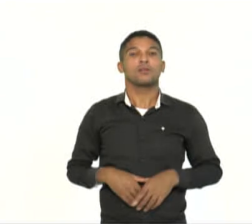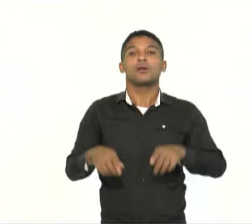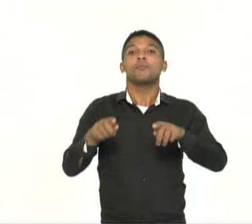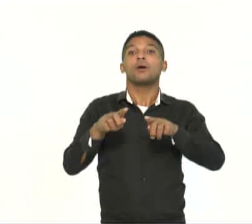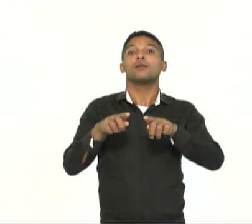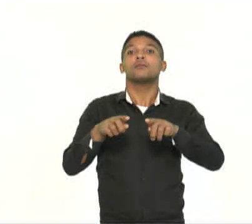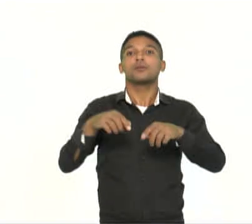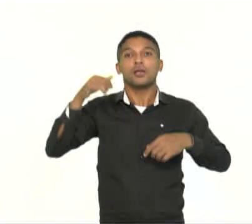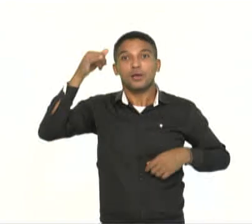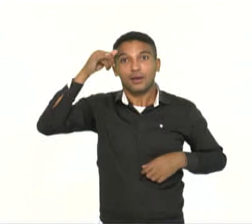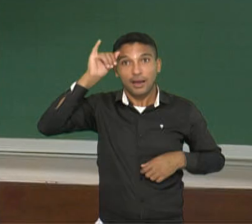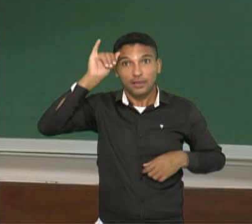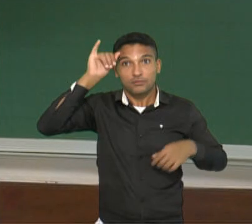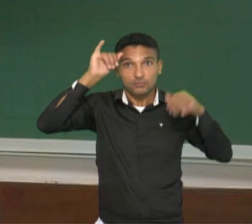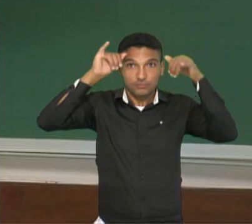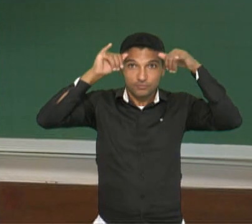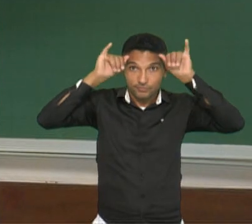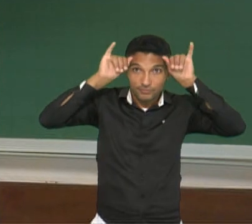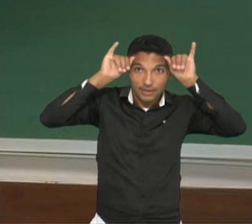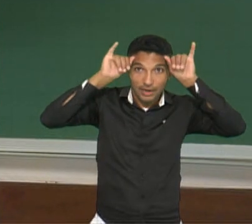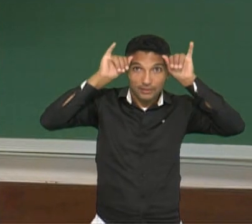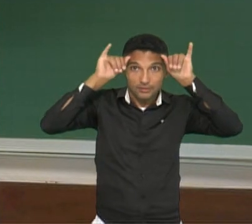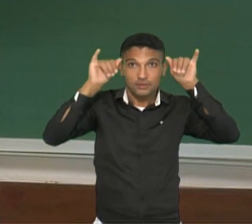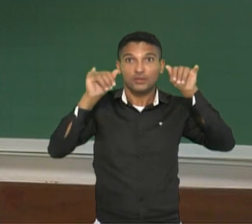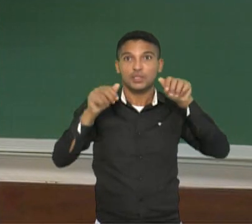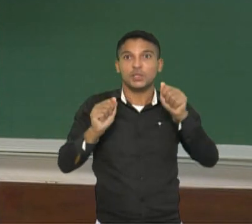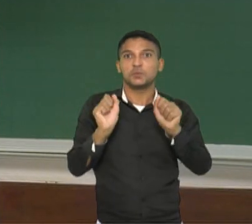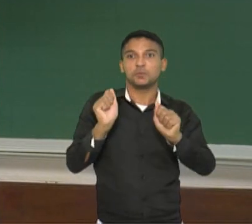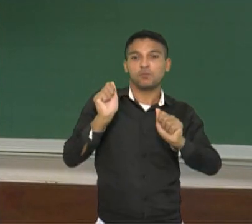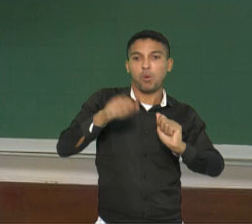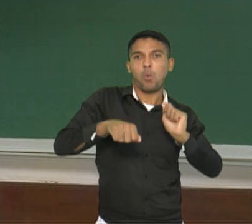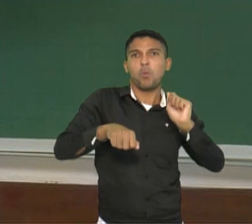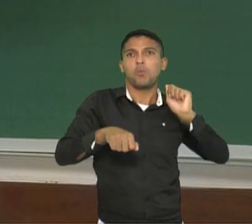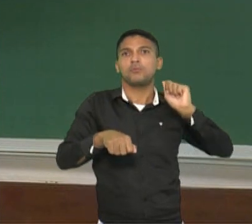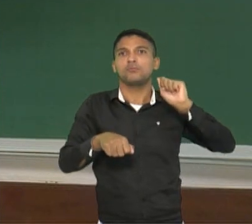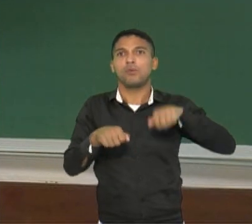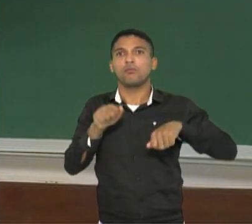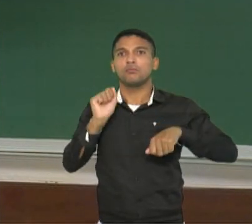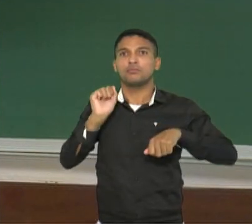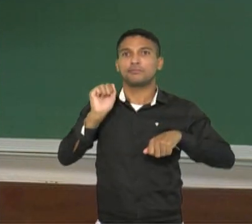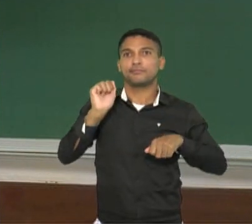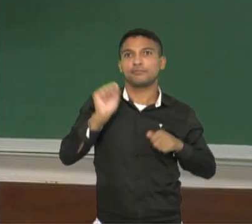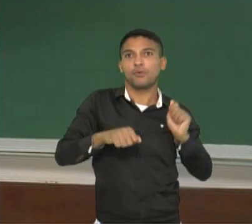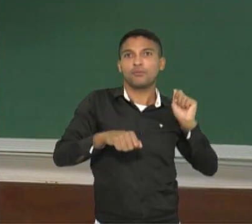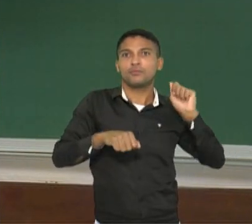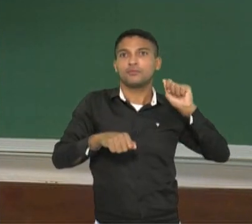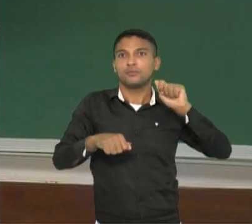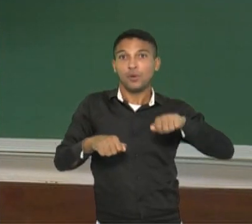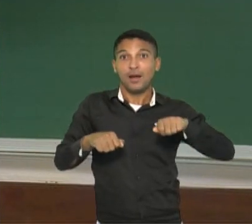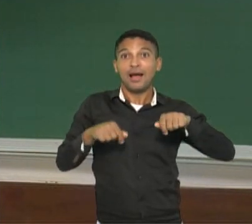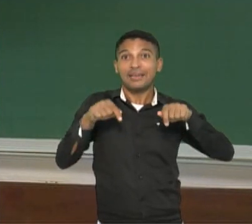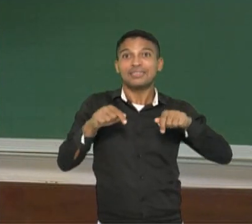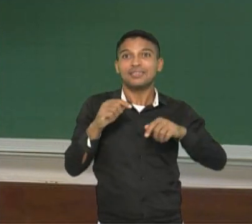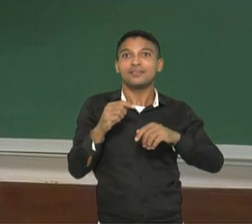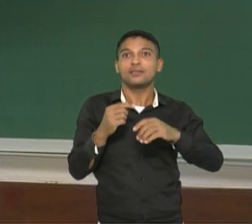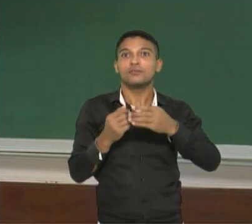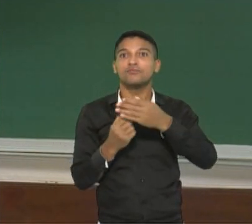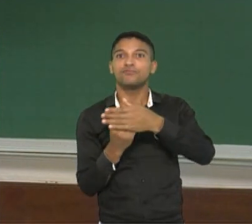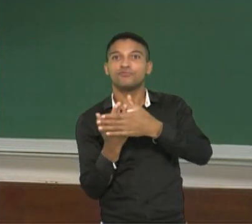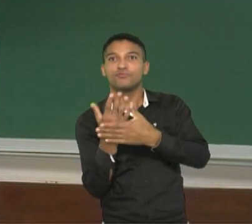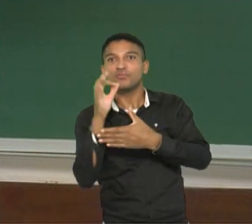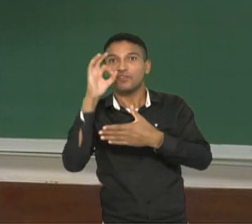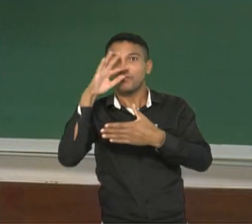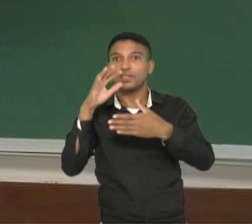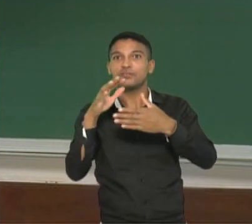desertificadas. Então nós temos o processo de desertificação ocorrendo em função do pisoteio constante dessas áreas,